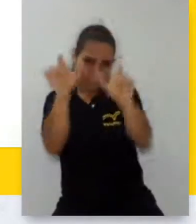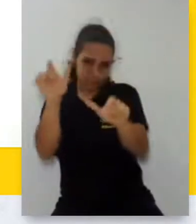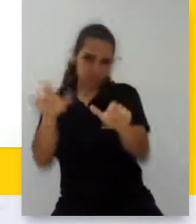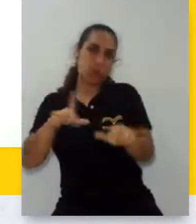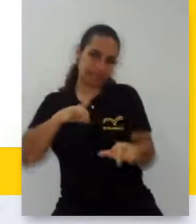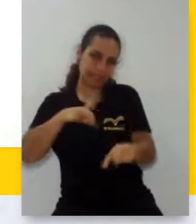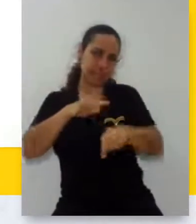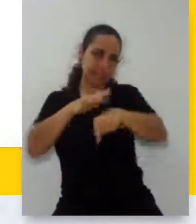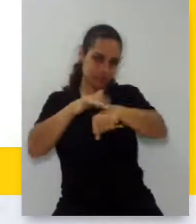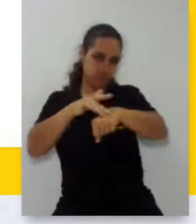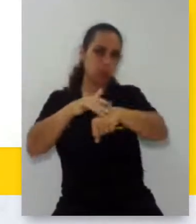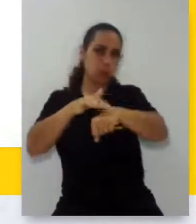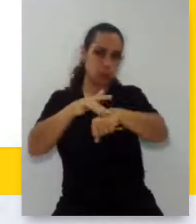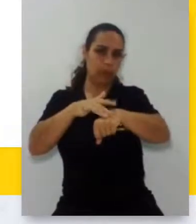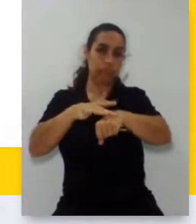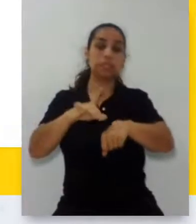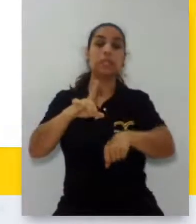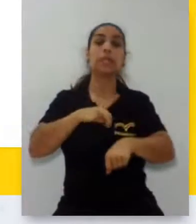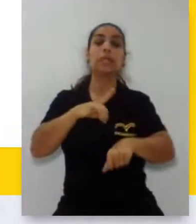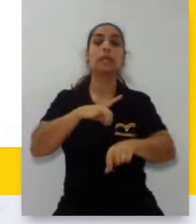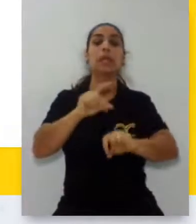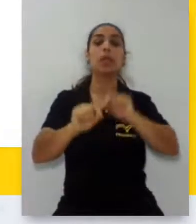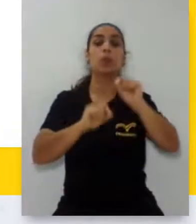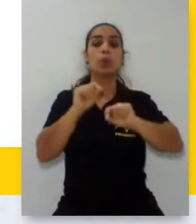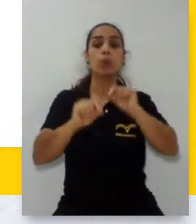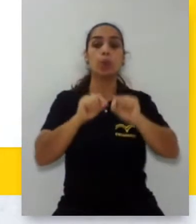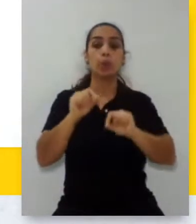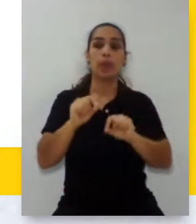têm um determinado, digamos assim, medo, né?